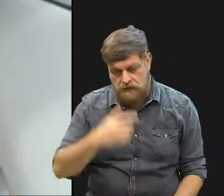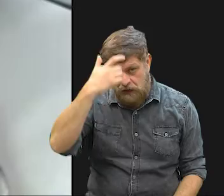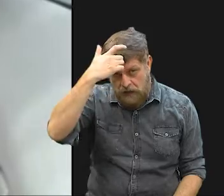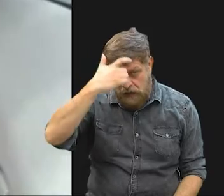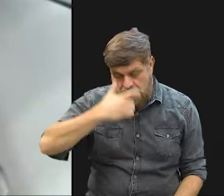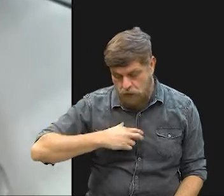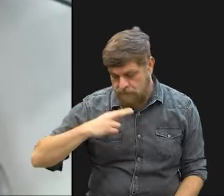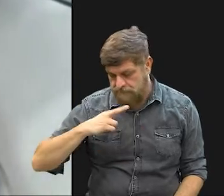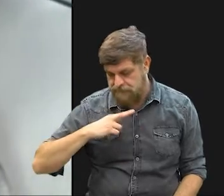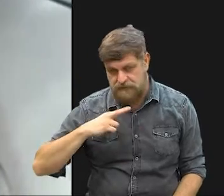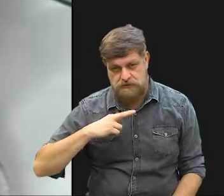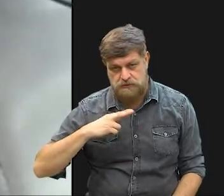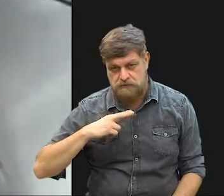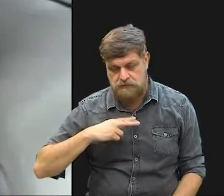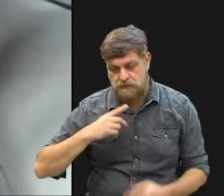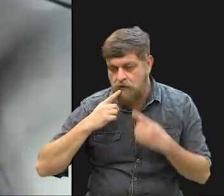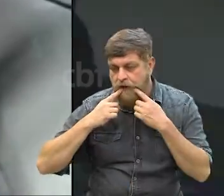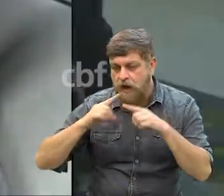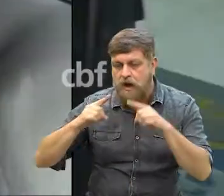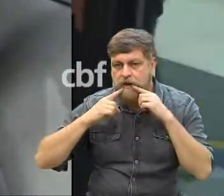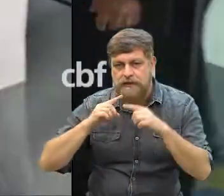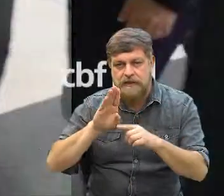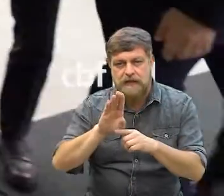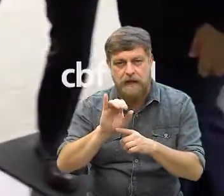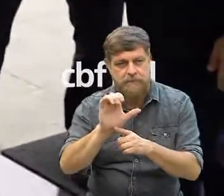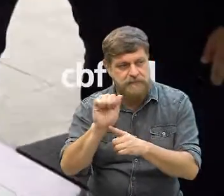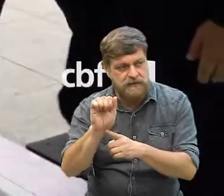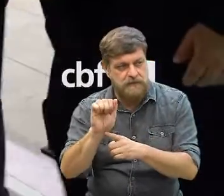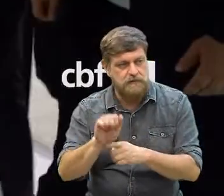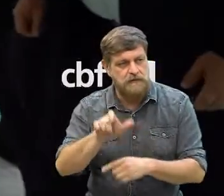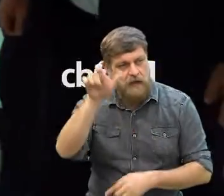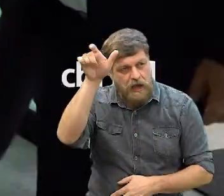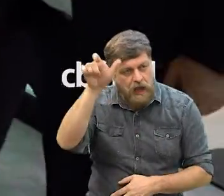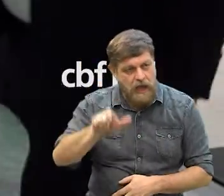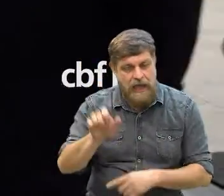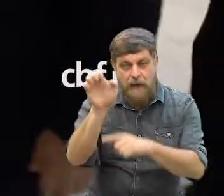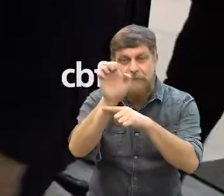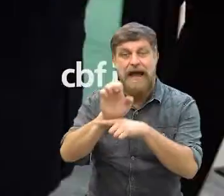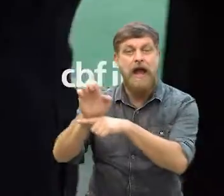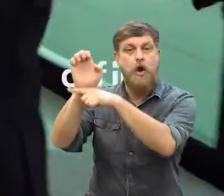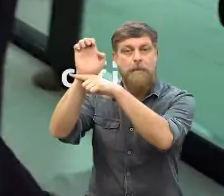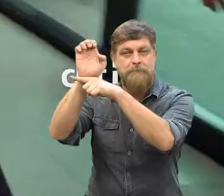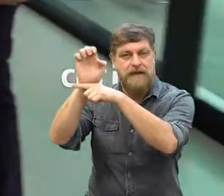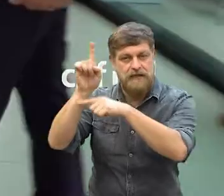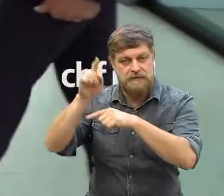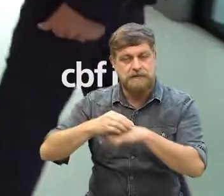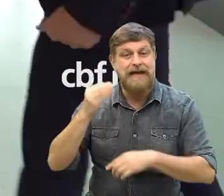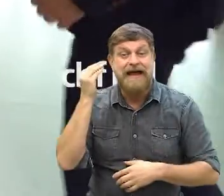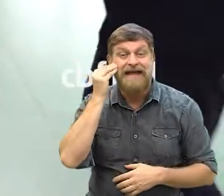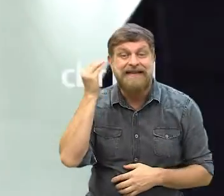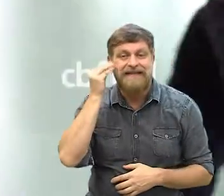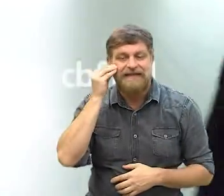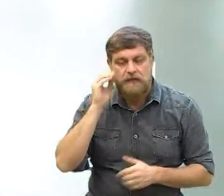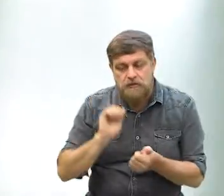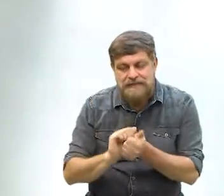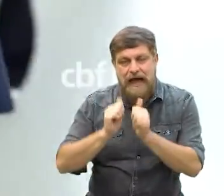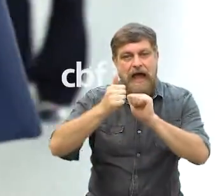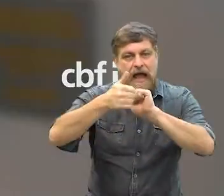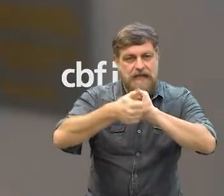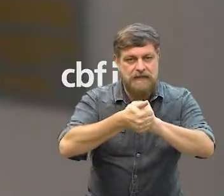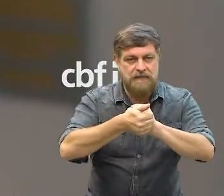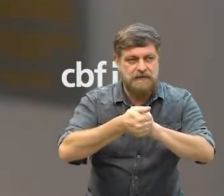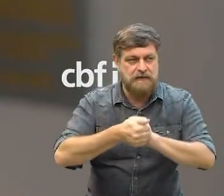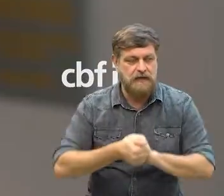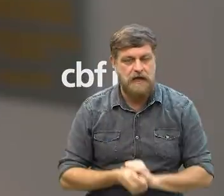eu particularmente não reclamaria da Pia, ao contrário. É uma europeia que está tentando nos adaptar ao